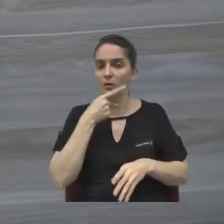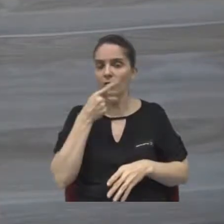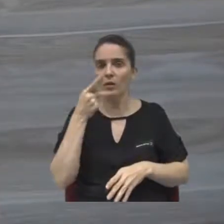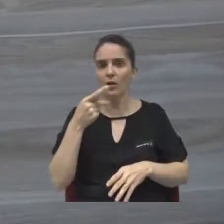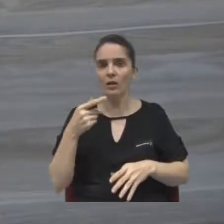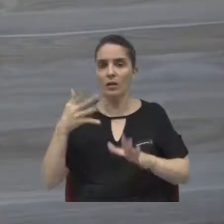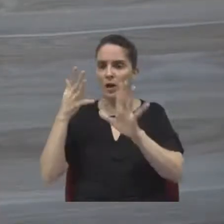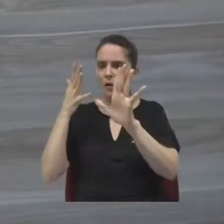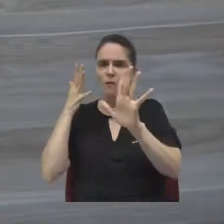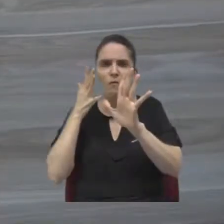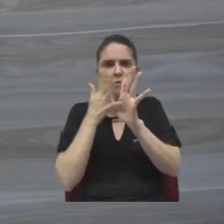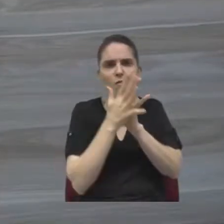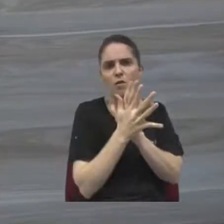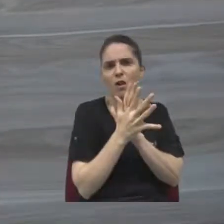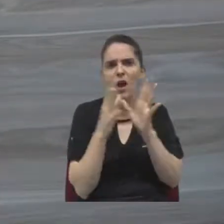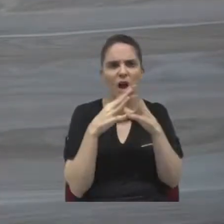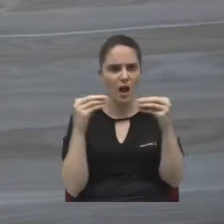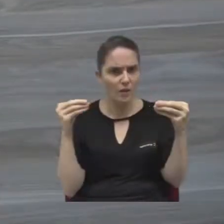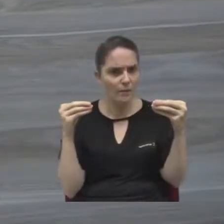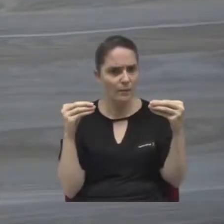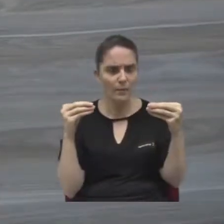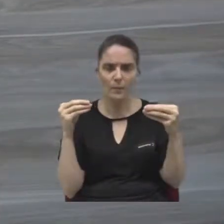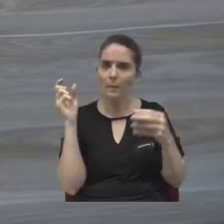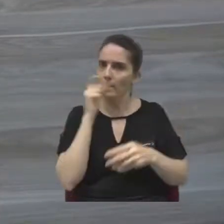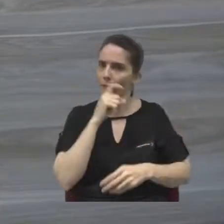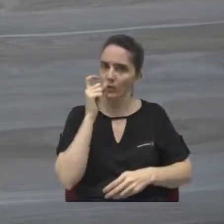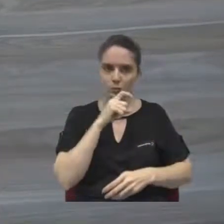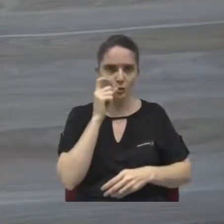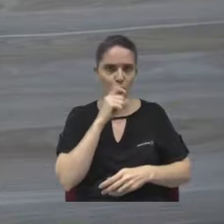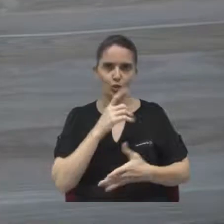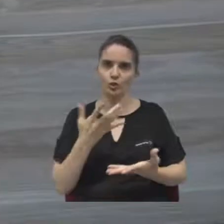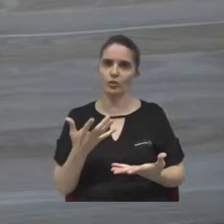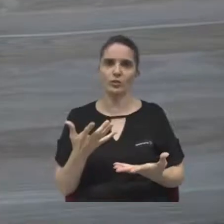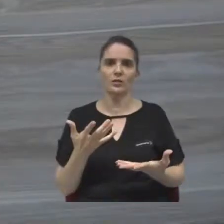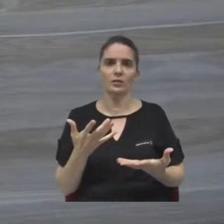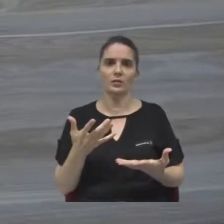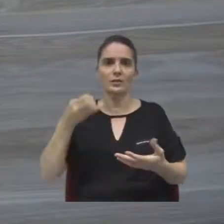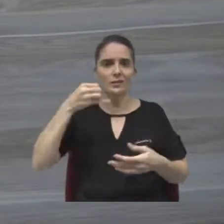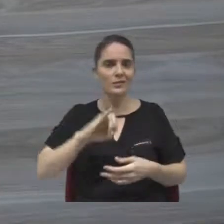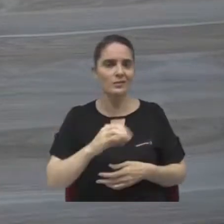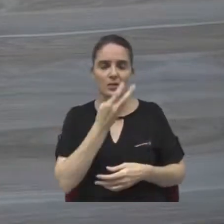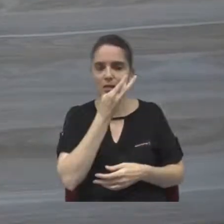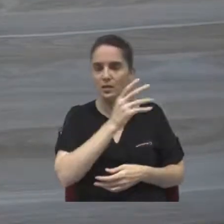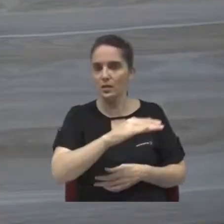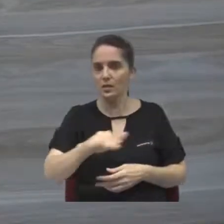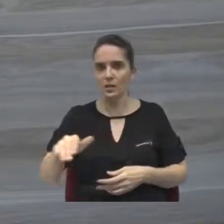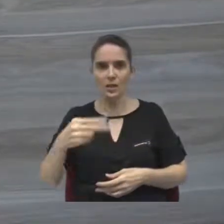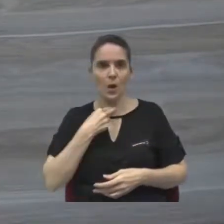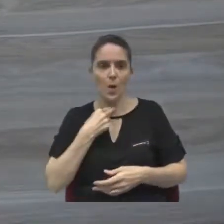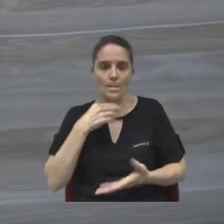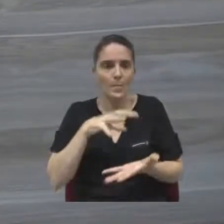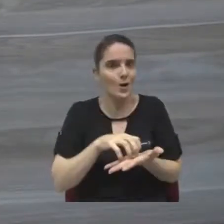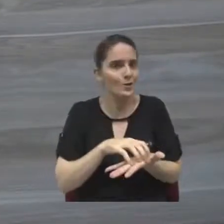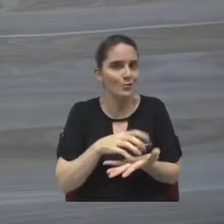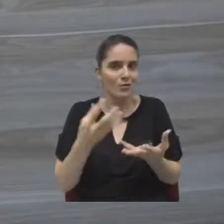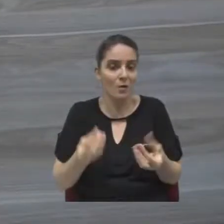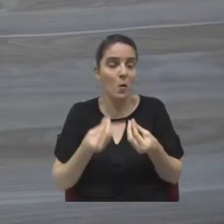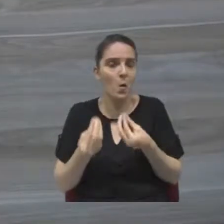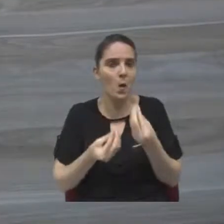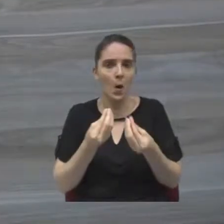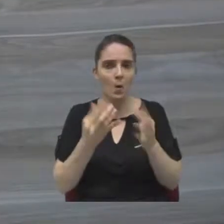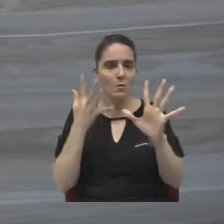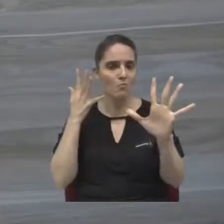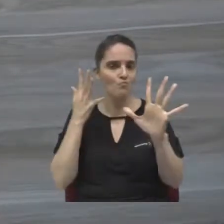se nenhuma criança pode fazer a matrícula, é óbvio que um dia a fila vai zerar, né? Porque as crianças já atingem a idade e